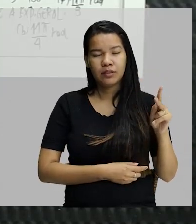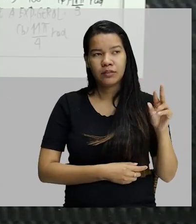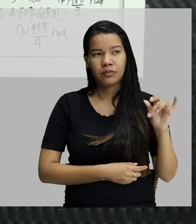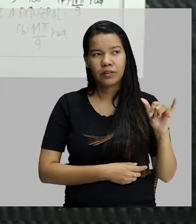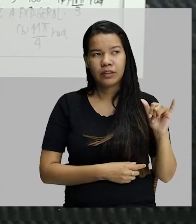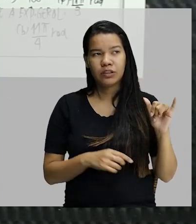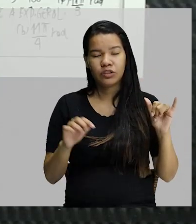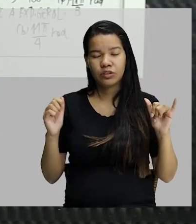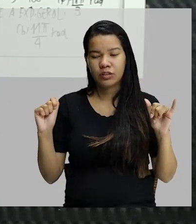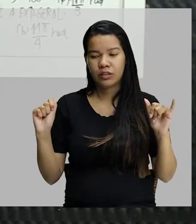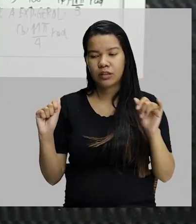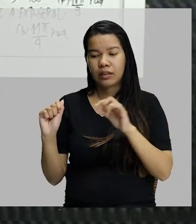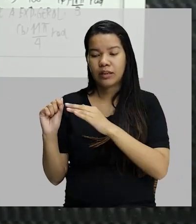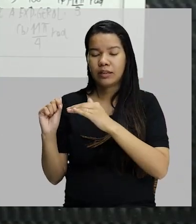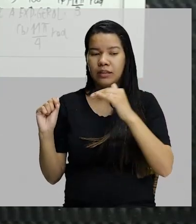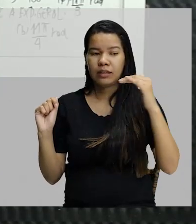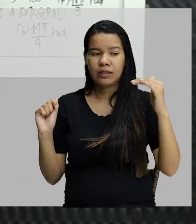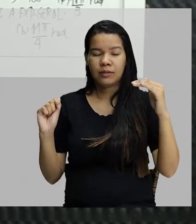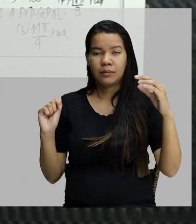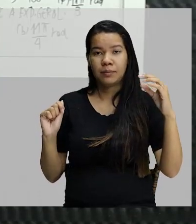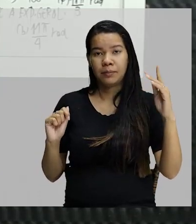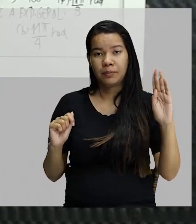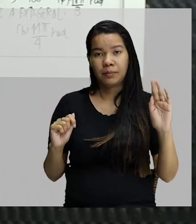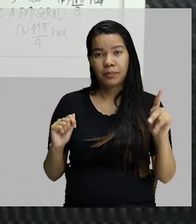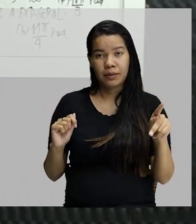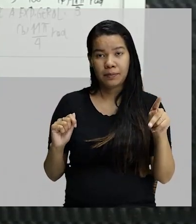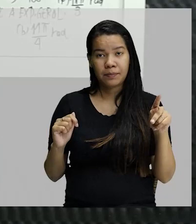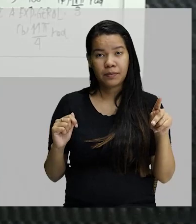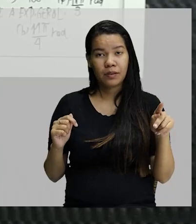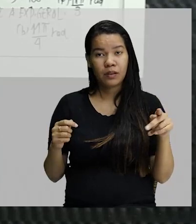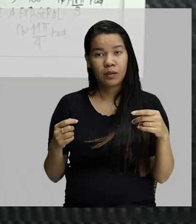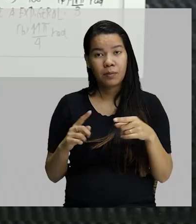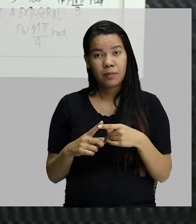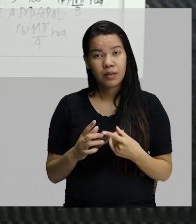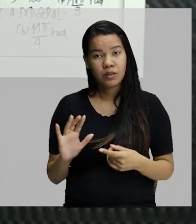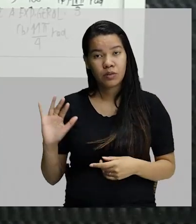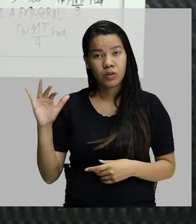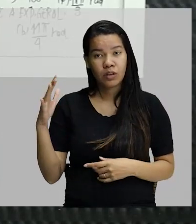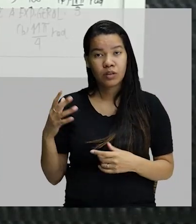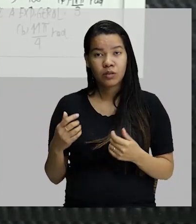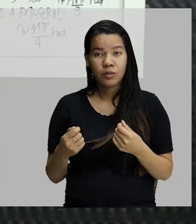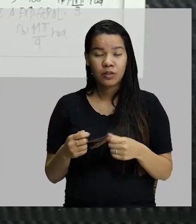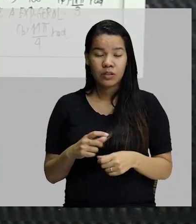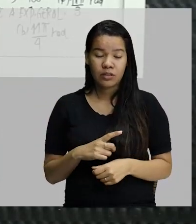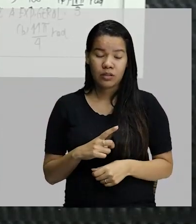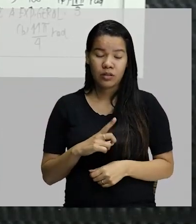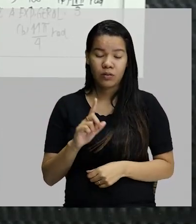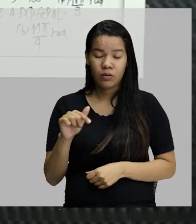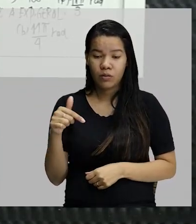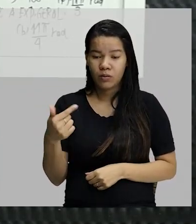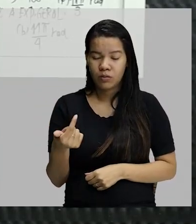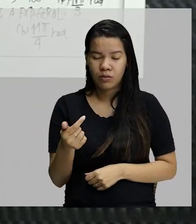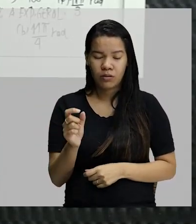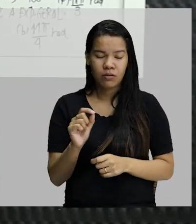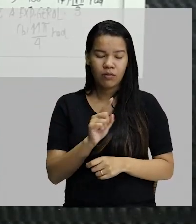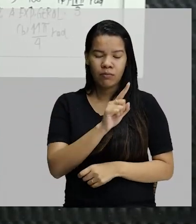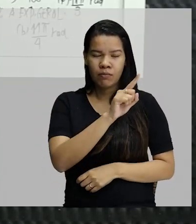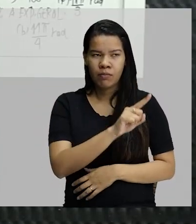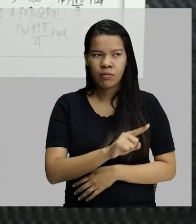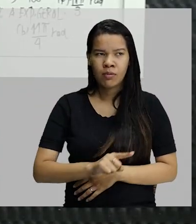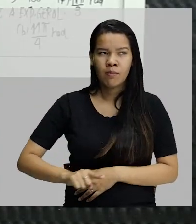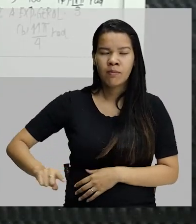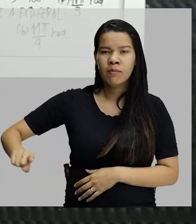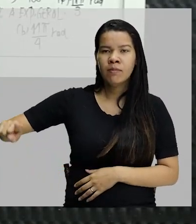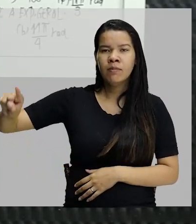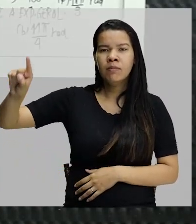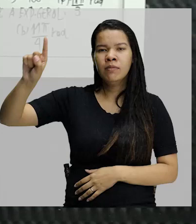A para P. Acontece que eu posso ter um outro arco que dá uma volta completa